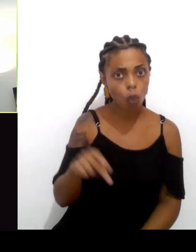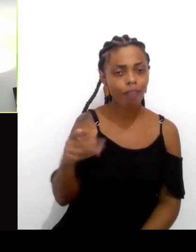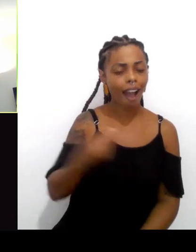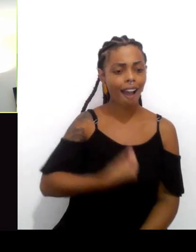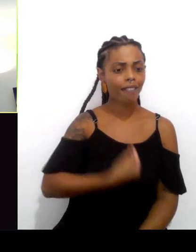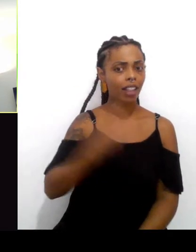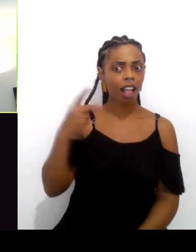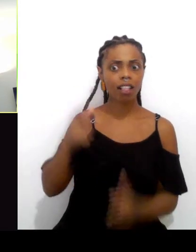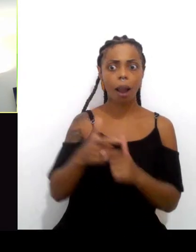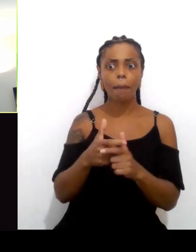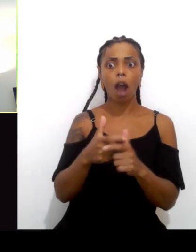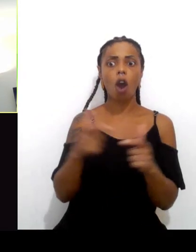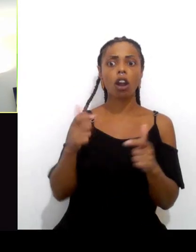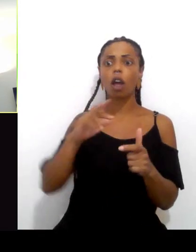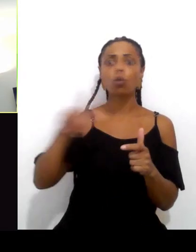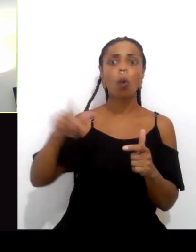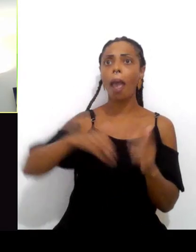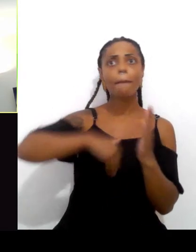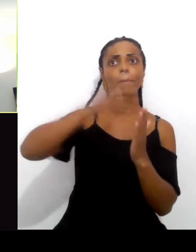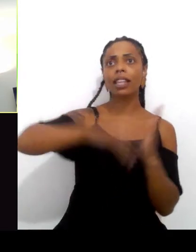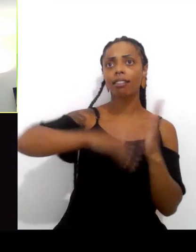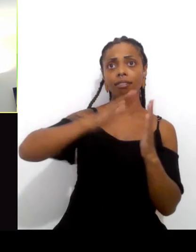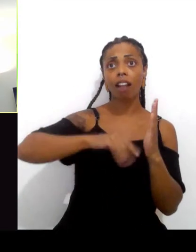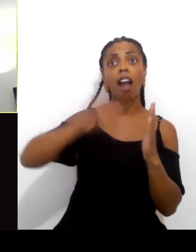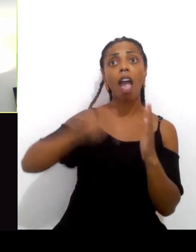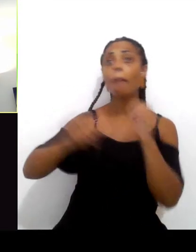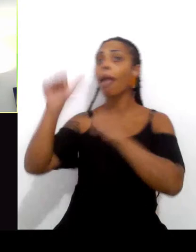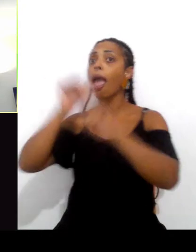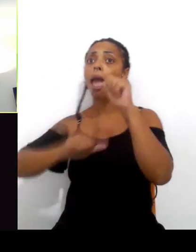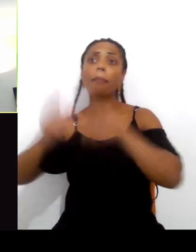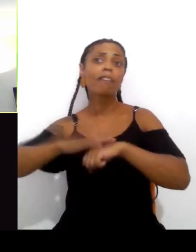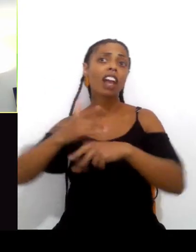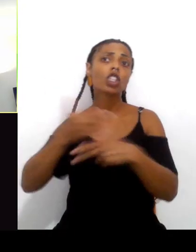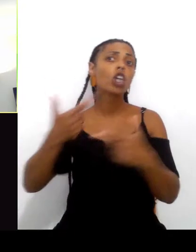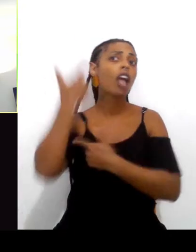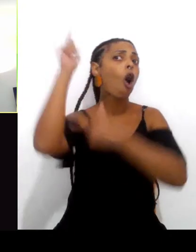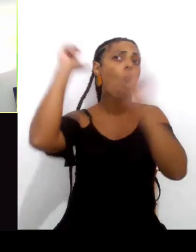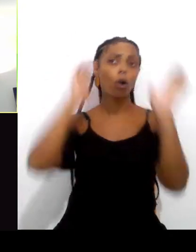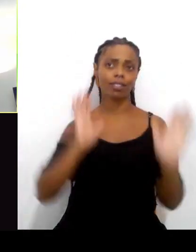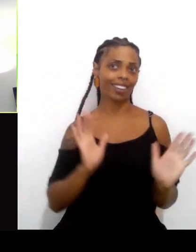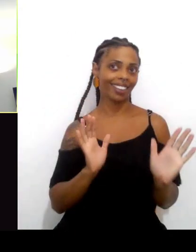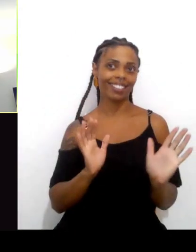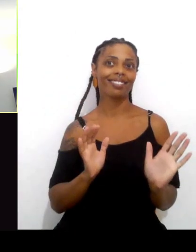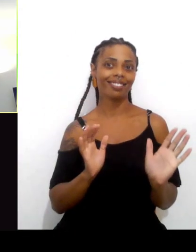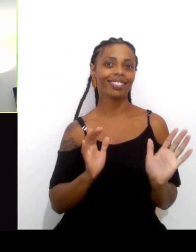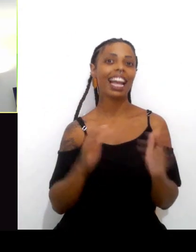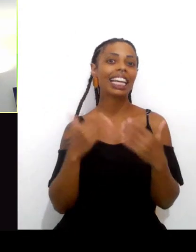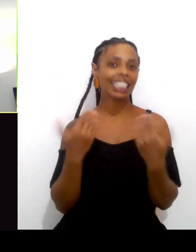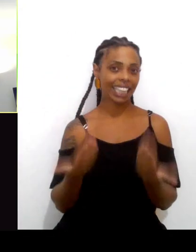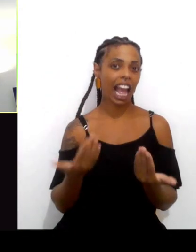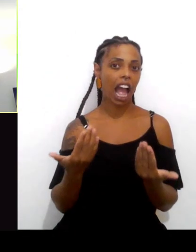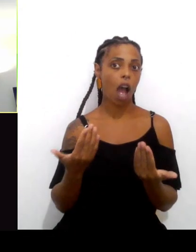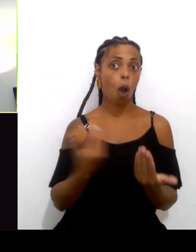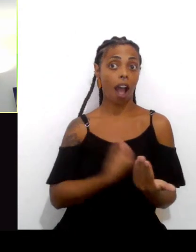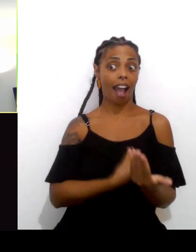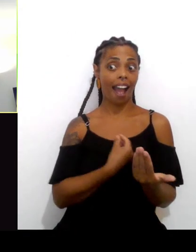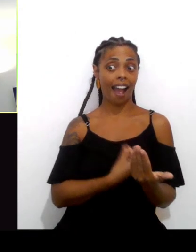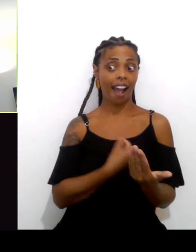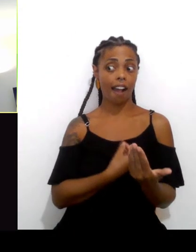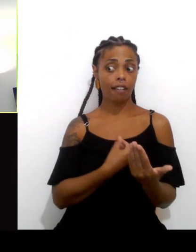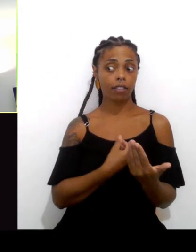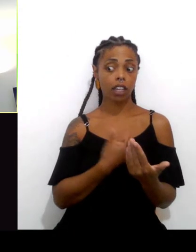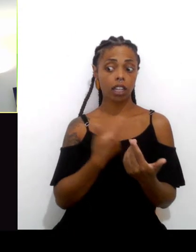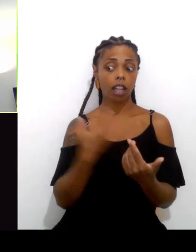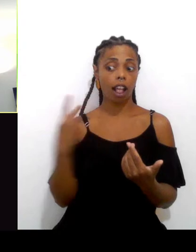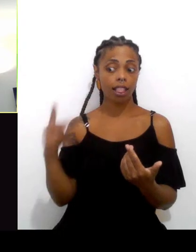não foi pintando foi bebendo e fazendo outras coisas então o resto da vida do artista né